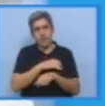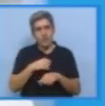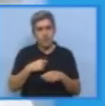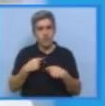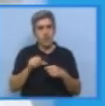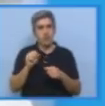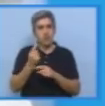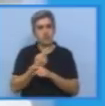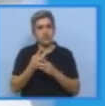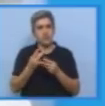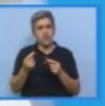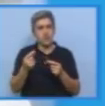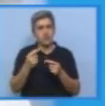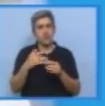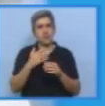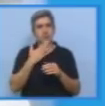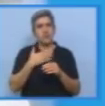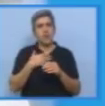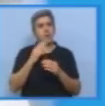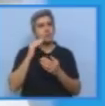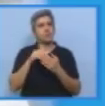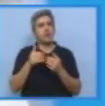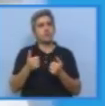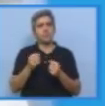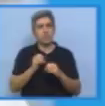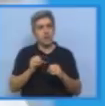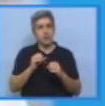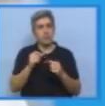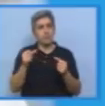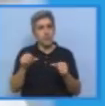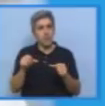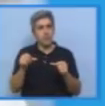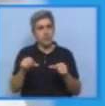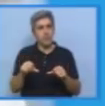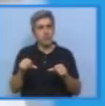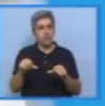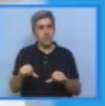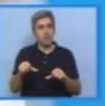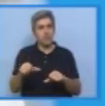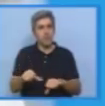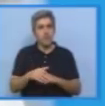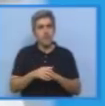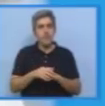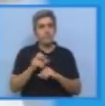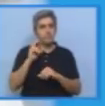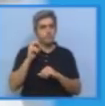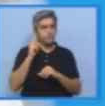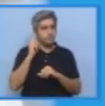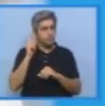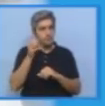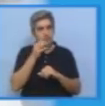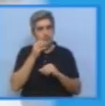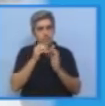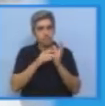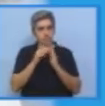todos os seus bens sem ter obtido qualquer resultado. Antes piorava cada vez mais. Tendo ouvido falar de Jesus, veio por